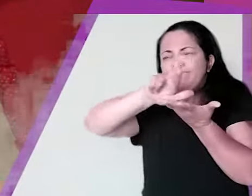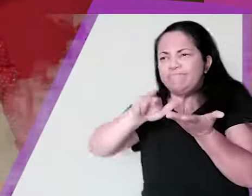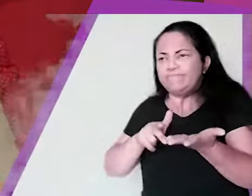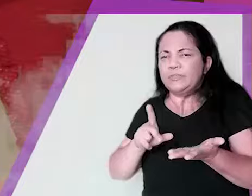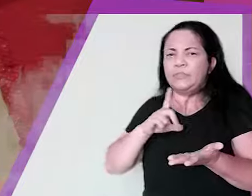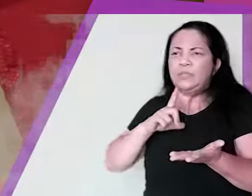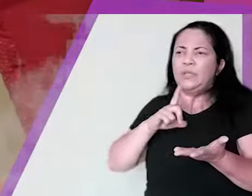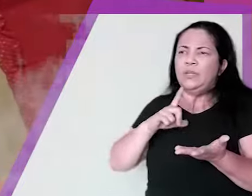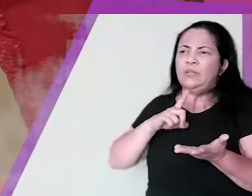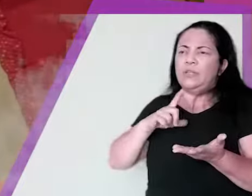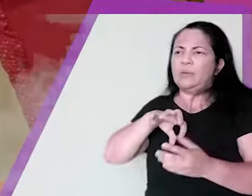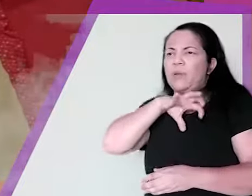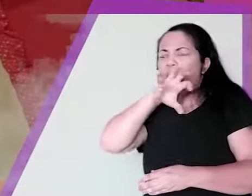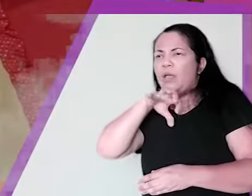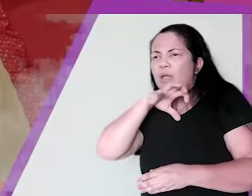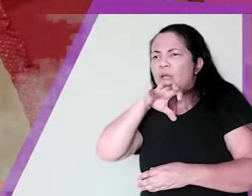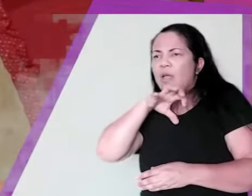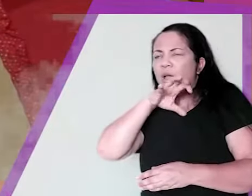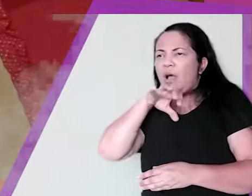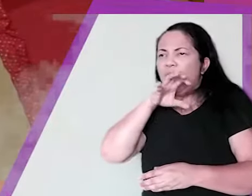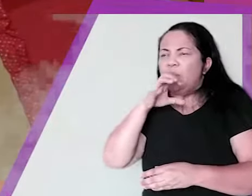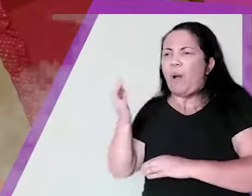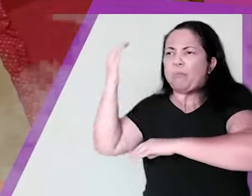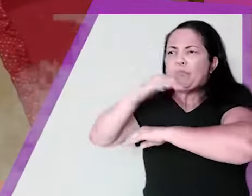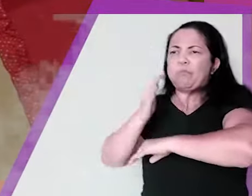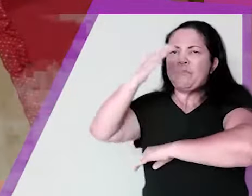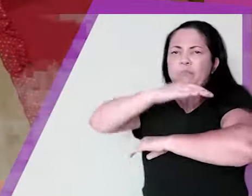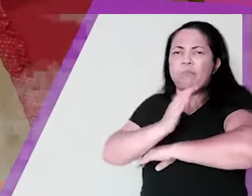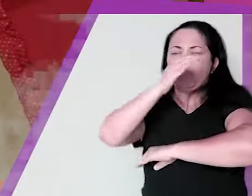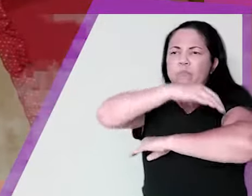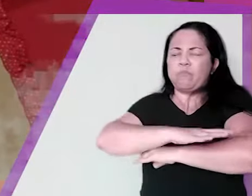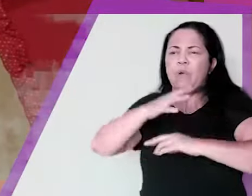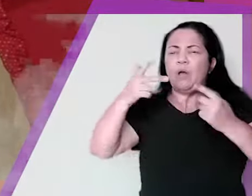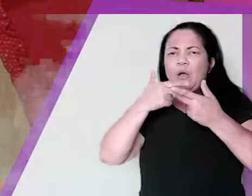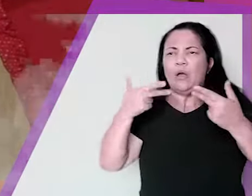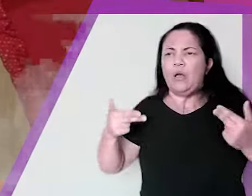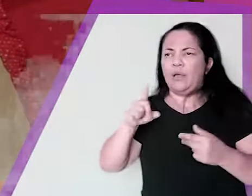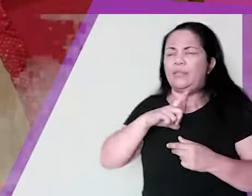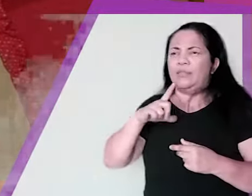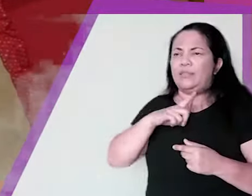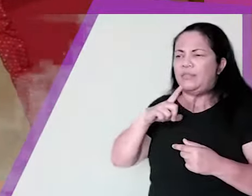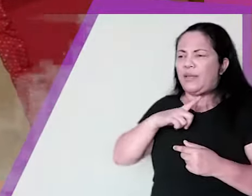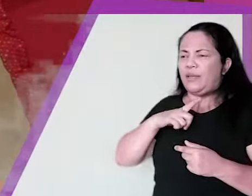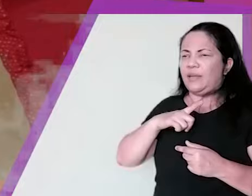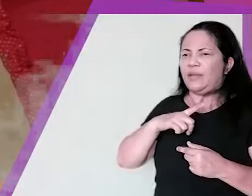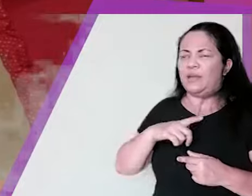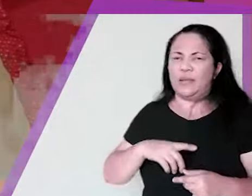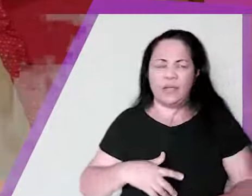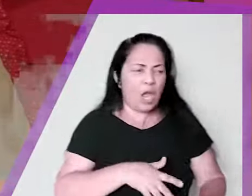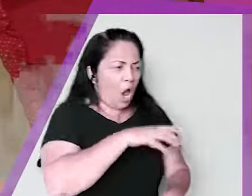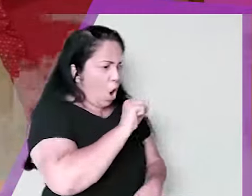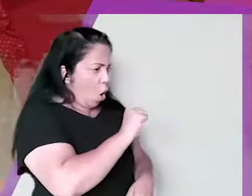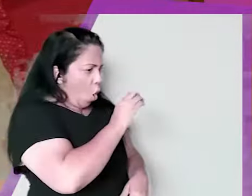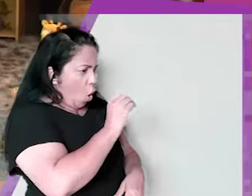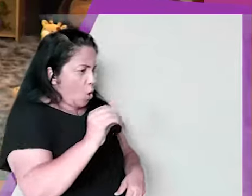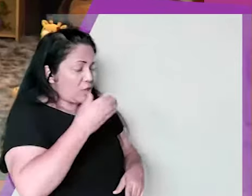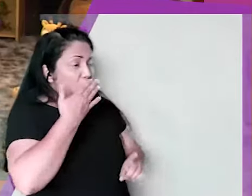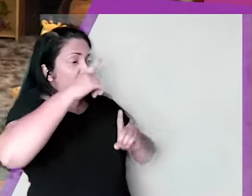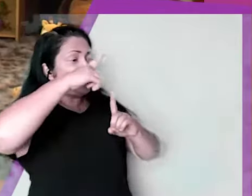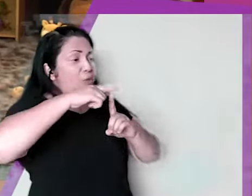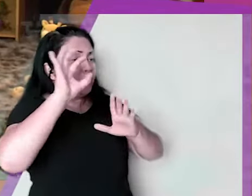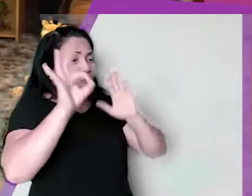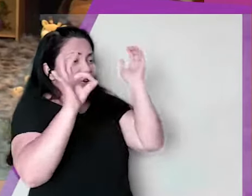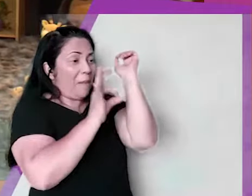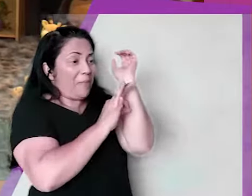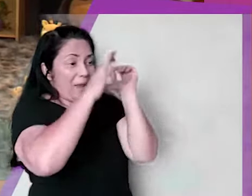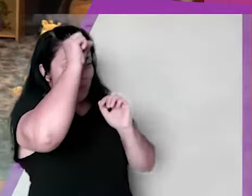Cerrado, tem muitas espécies de calangos também, né? Então, e tem muitos anfíbios, tem muitos sapos. Enfim, é um